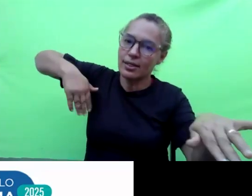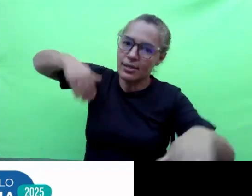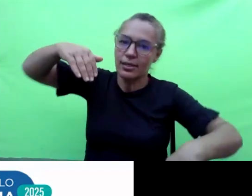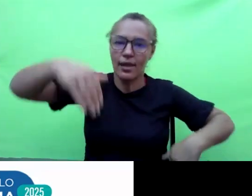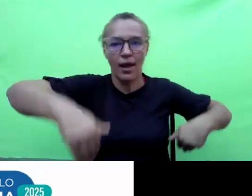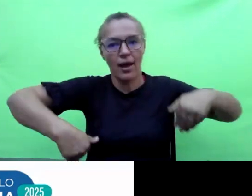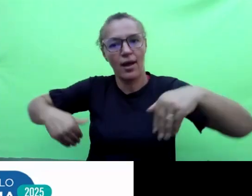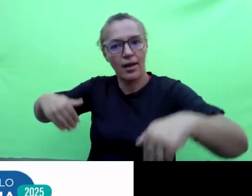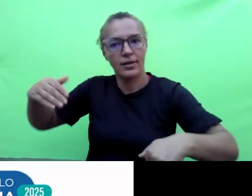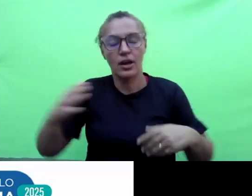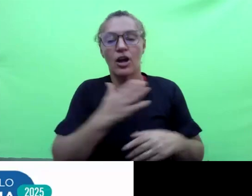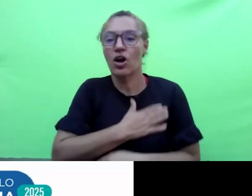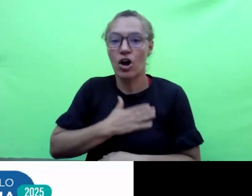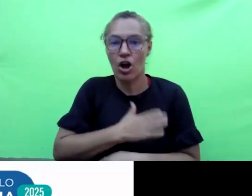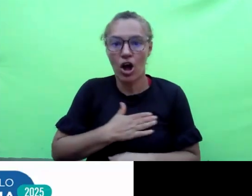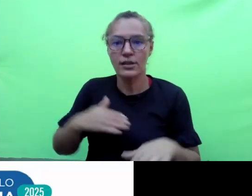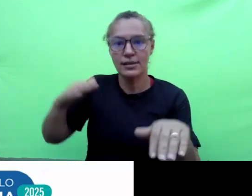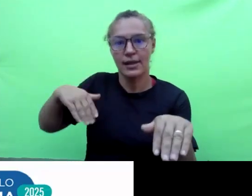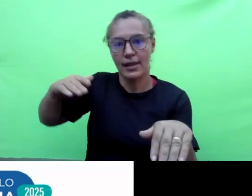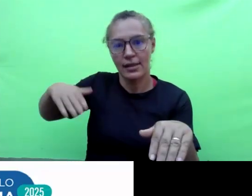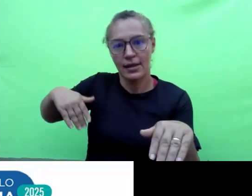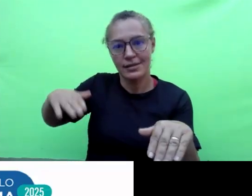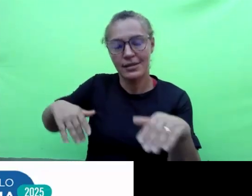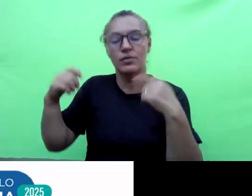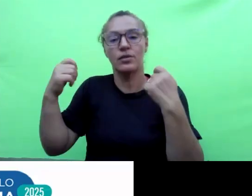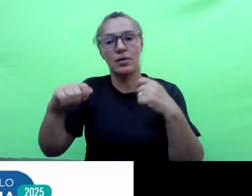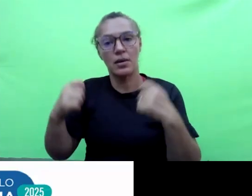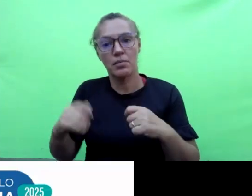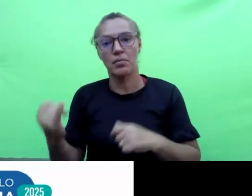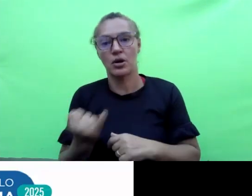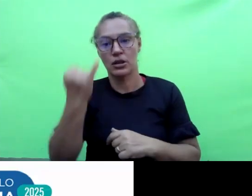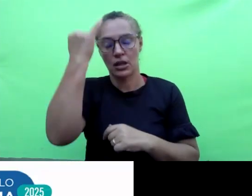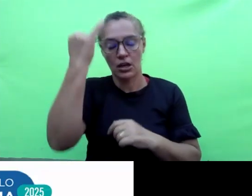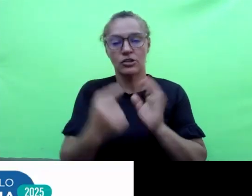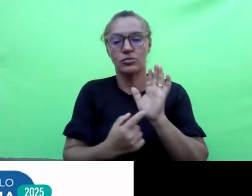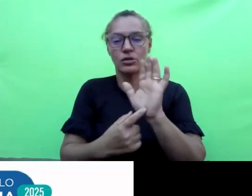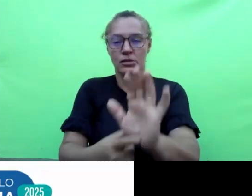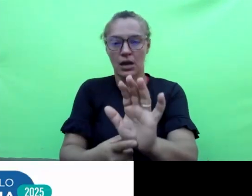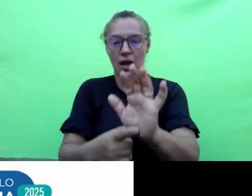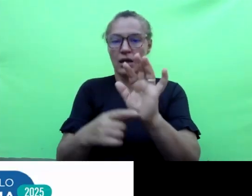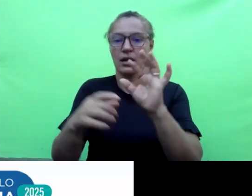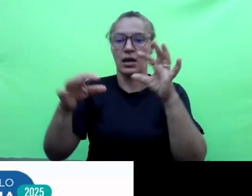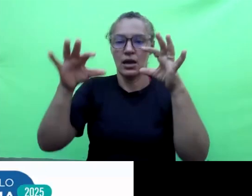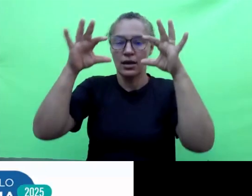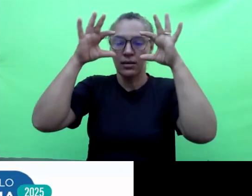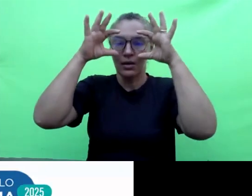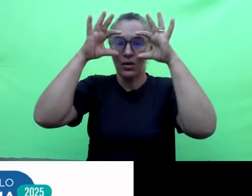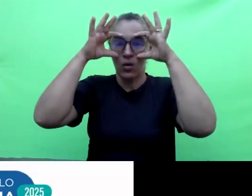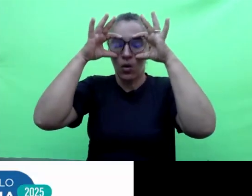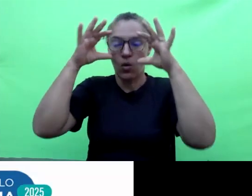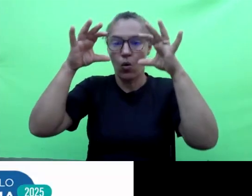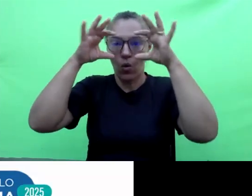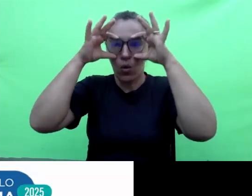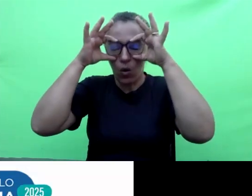e é importante frisar que a estrutura do óculos de natação ela tem que estar bem apoiada no